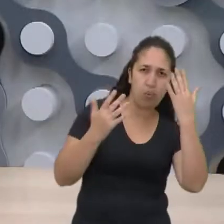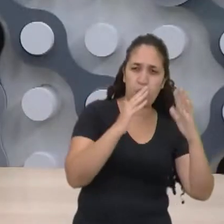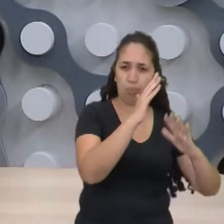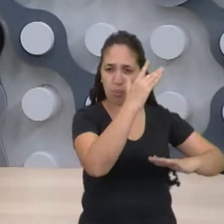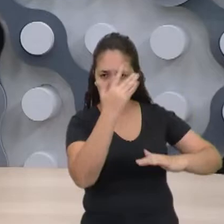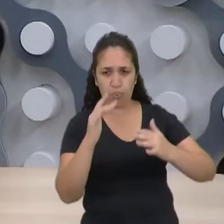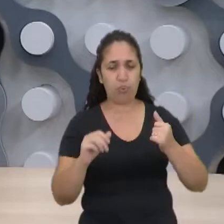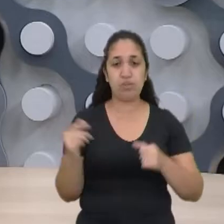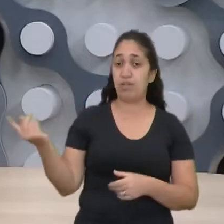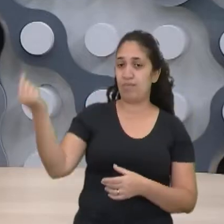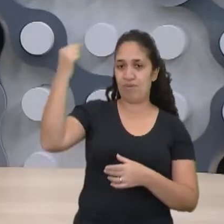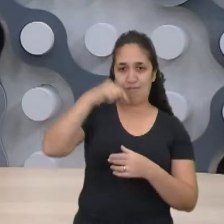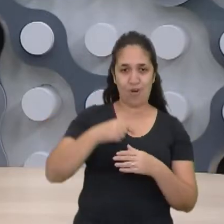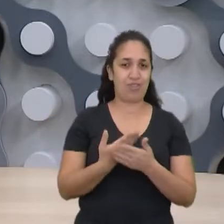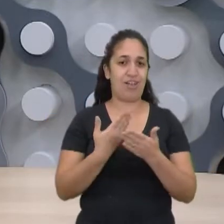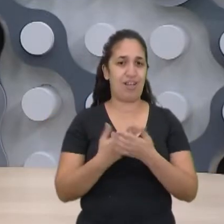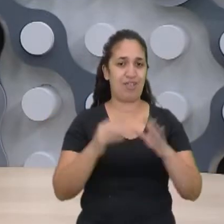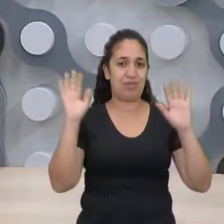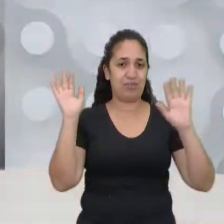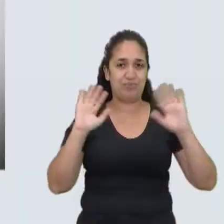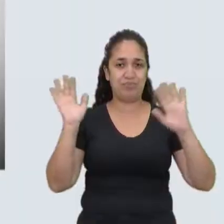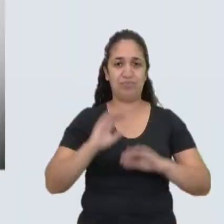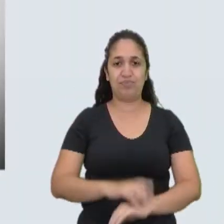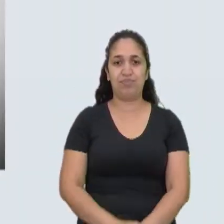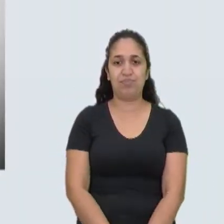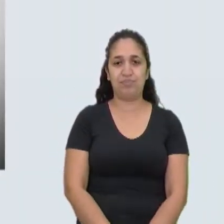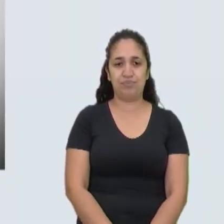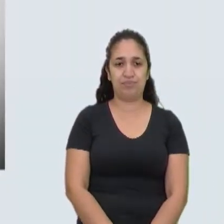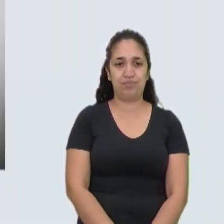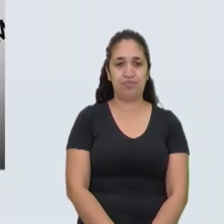nós retornamos para a aula. Até mais.